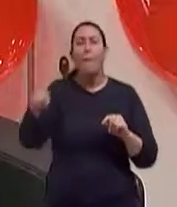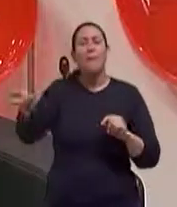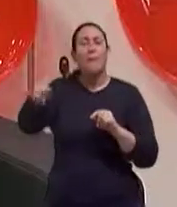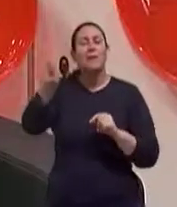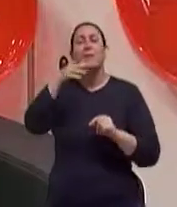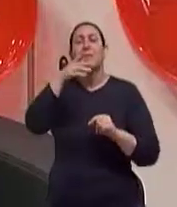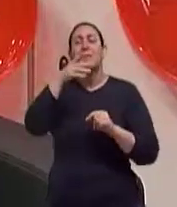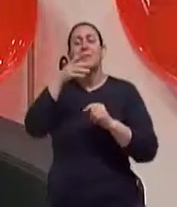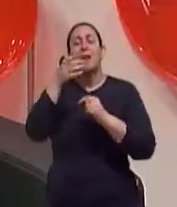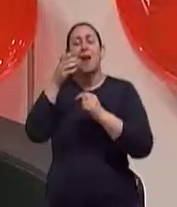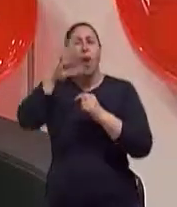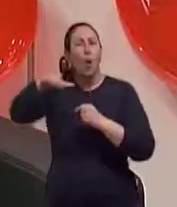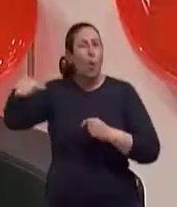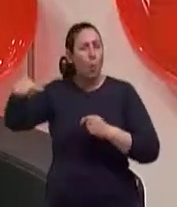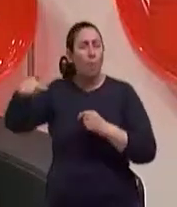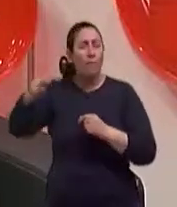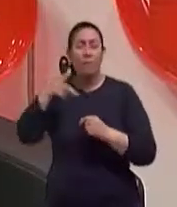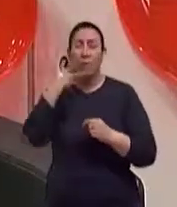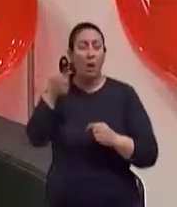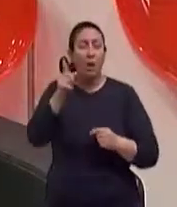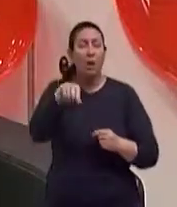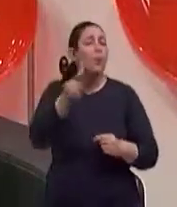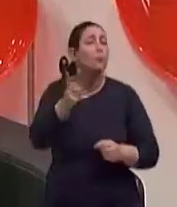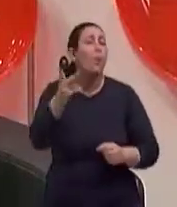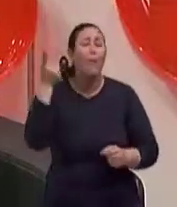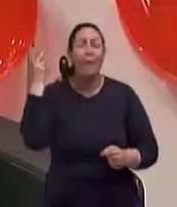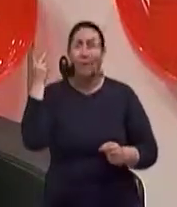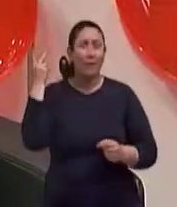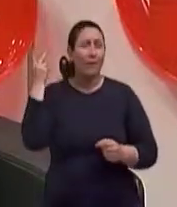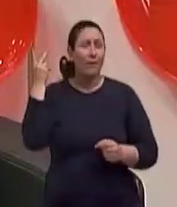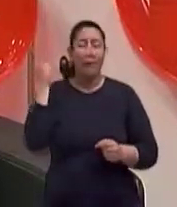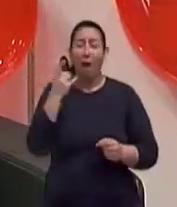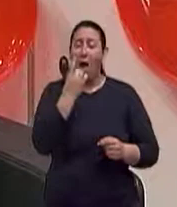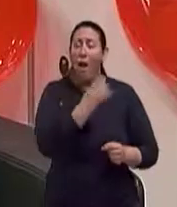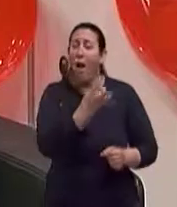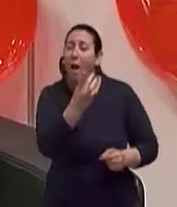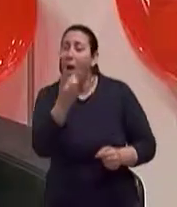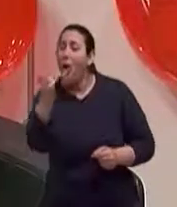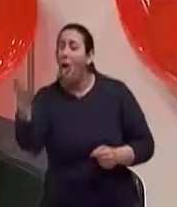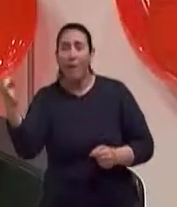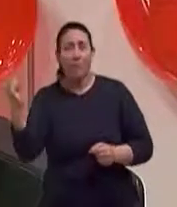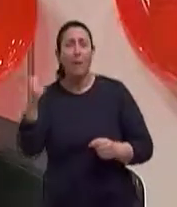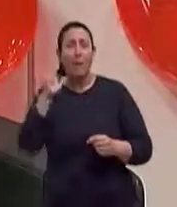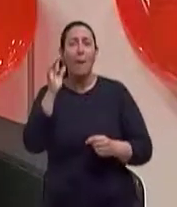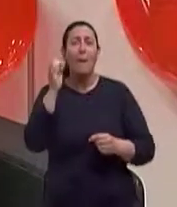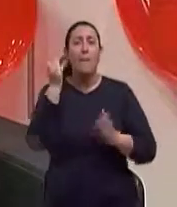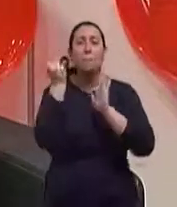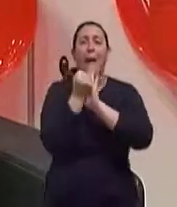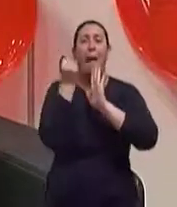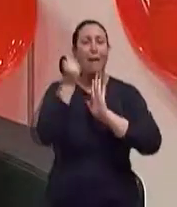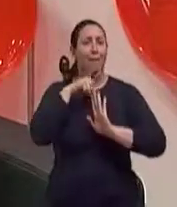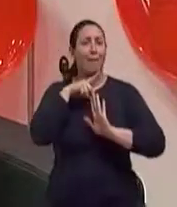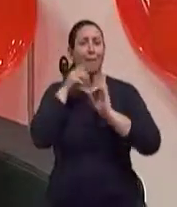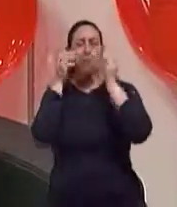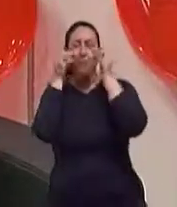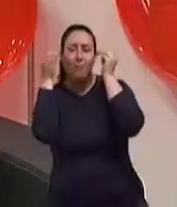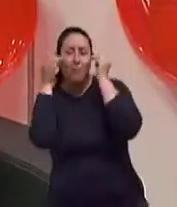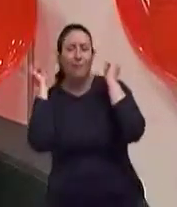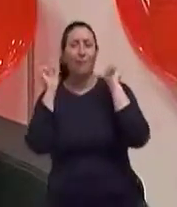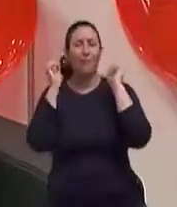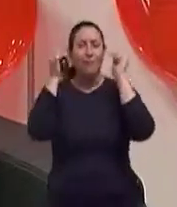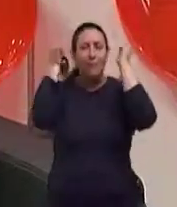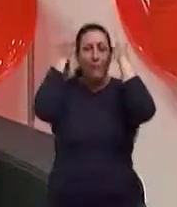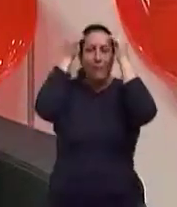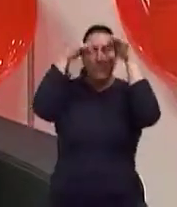falaram isso é história cada marca cada fio de cabelo como a gente Às vezes brinca cada um tem um nome não tem problema